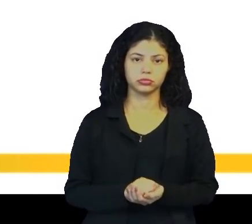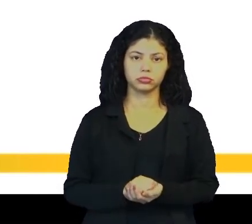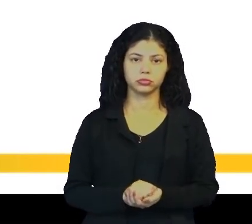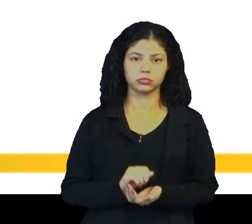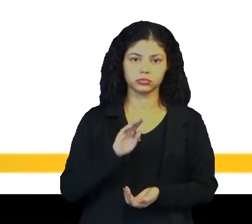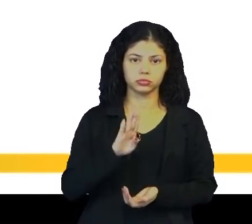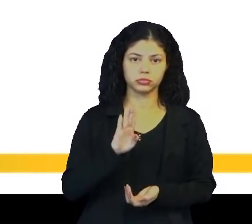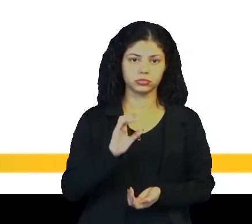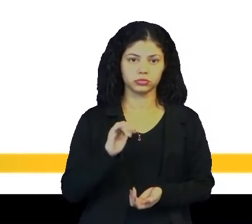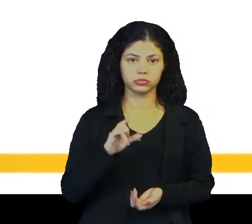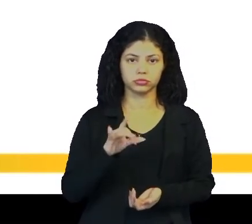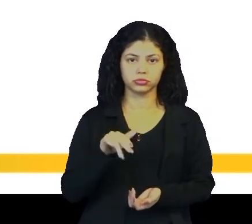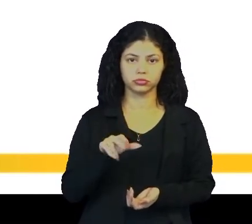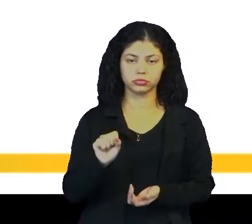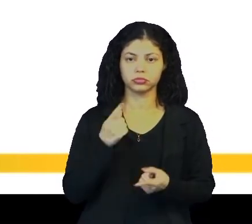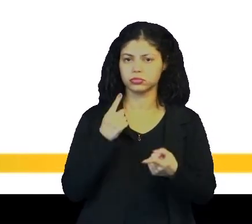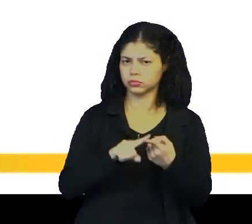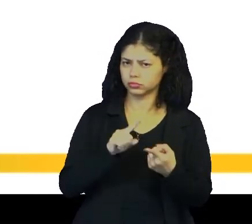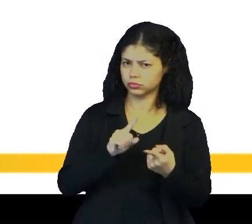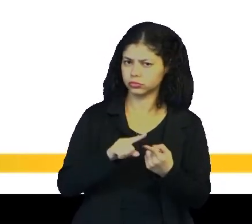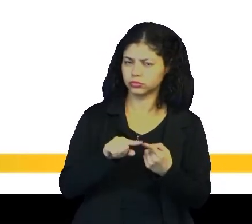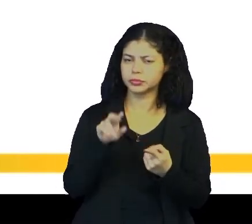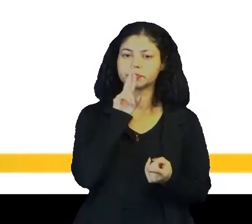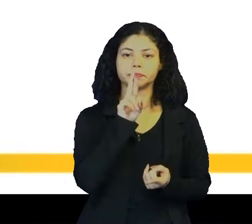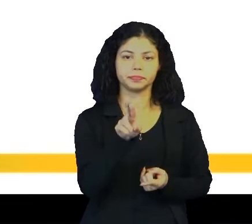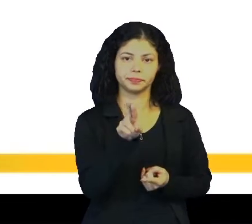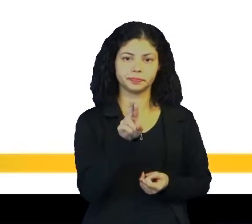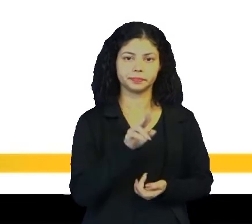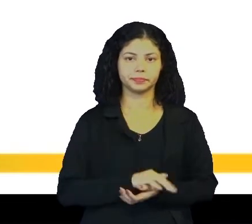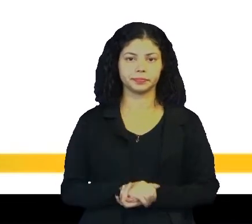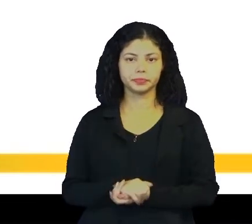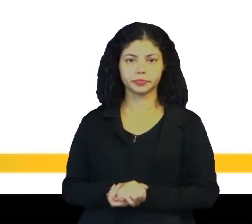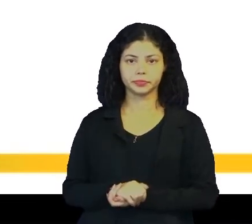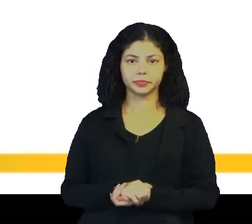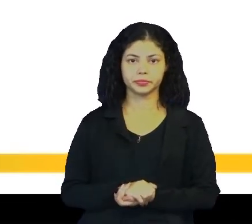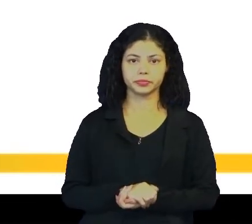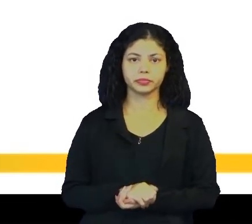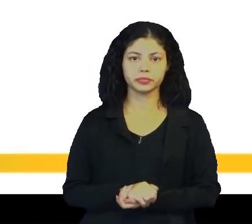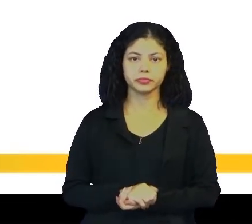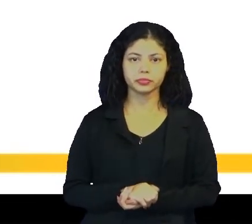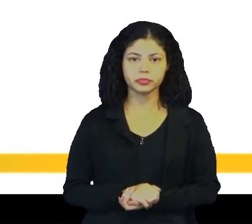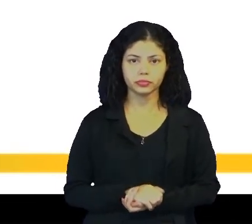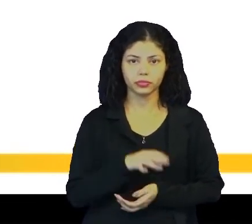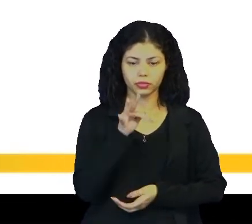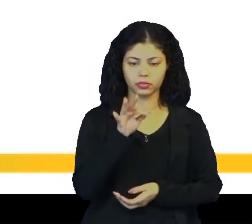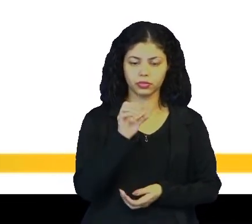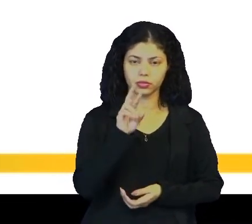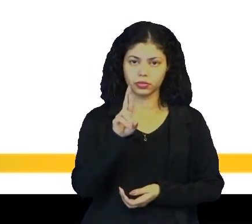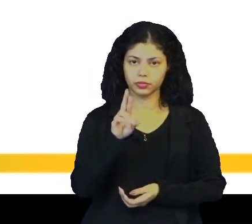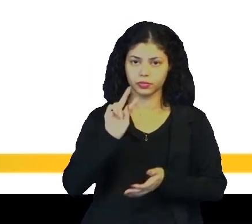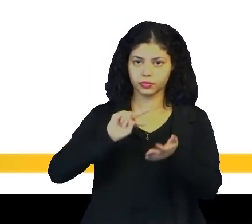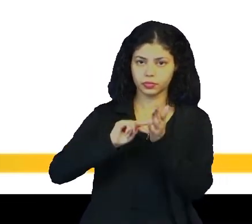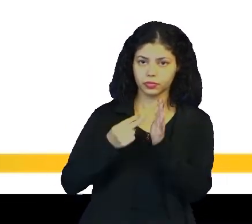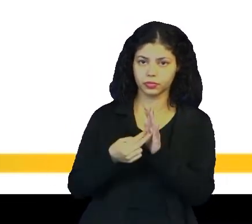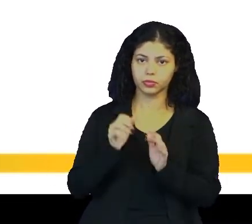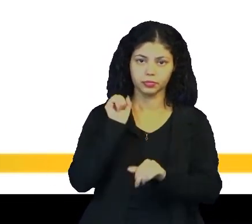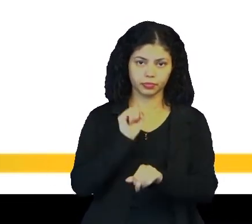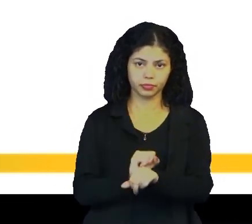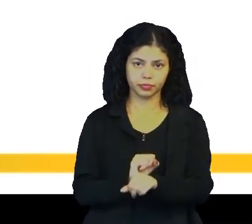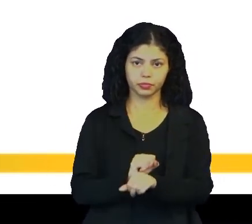Temos o because, que é o porquê, para a resposta. Nós temos o for, que significa